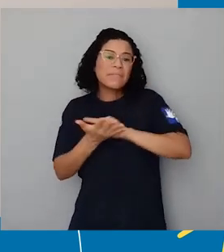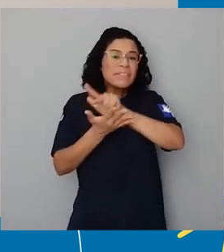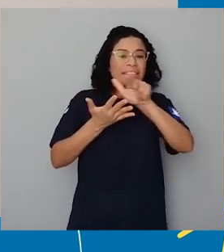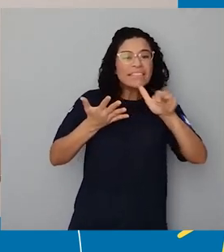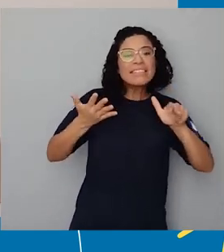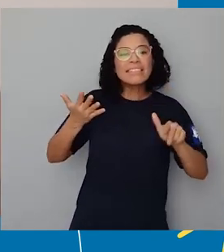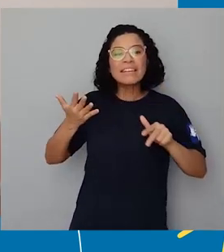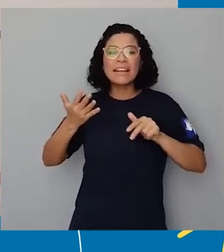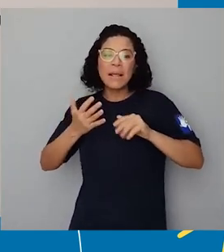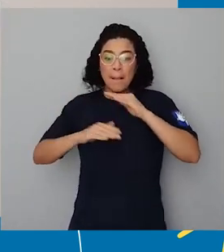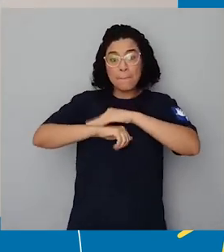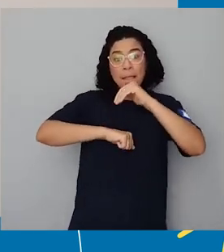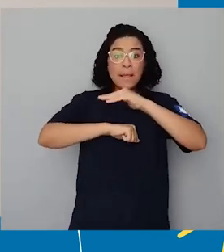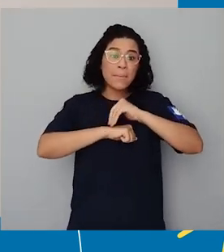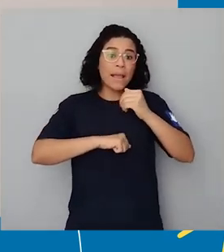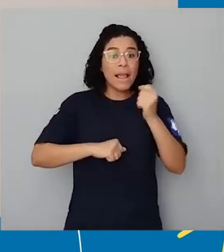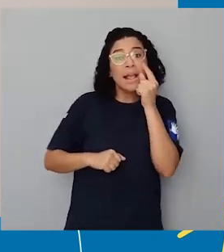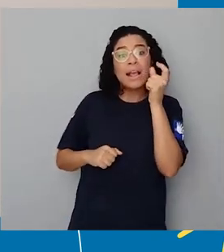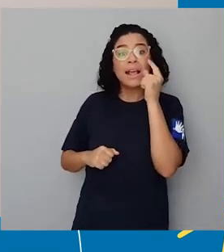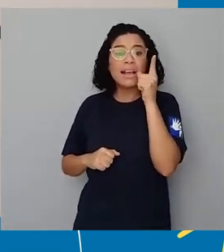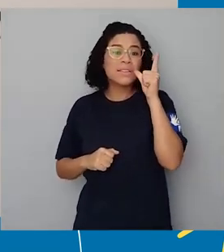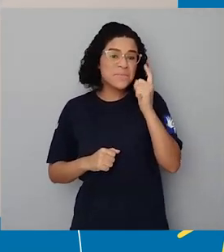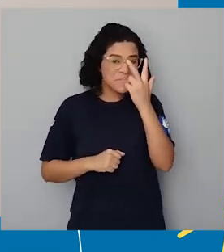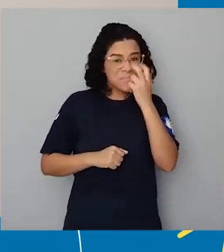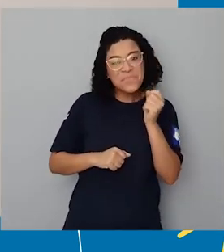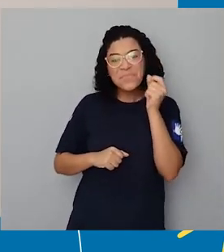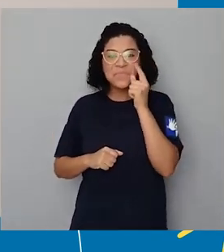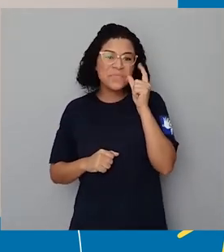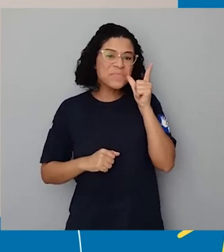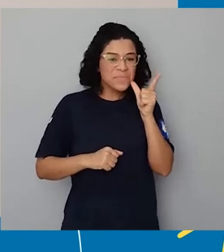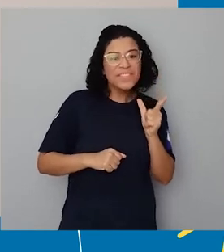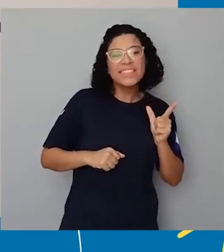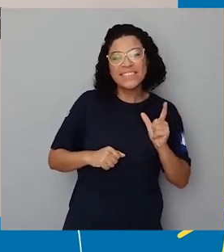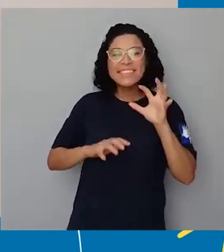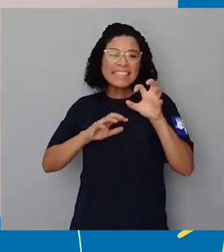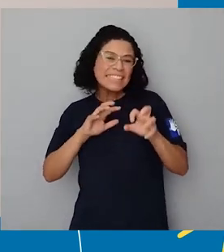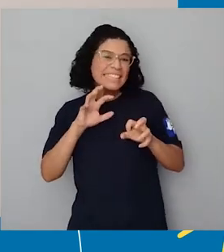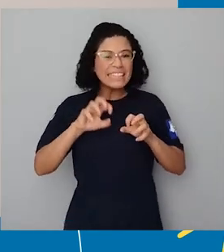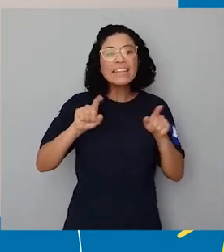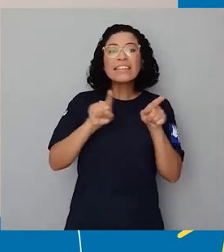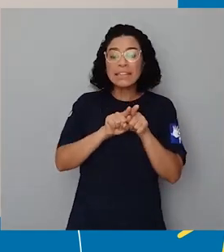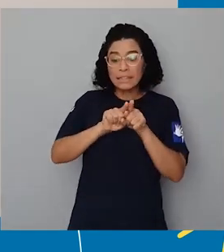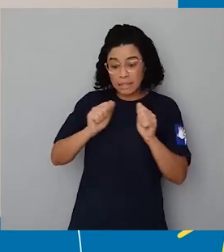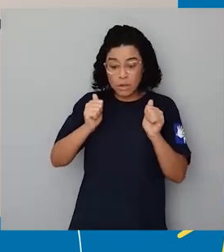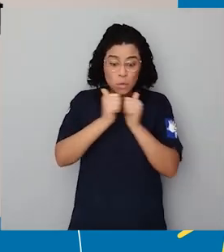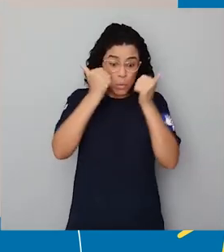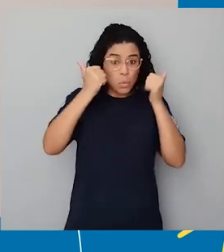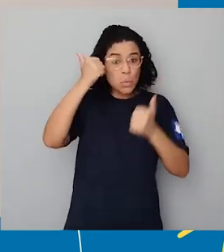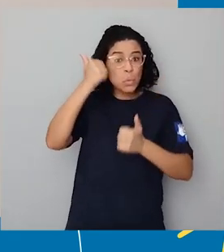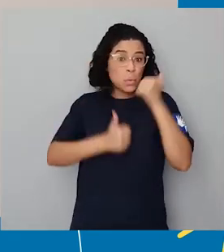maçã. Pega, pega, gato minha, gata cega, bambolê, perna de pau e